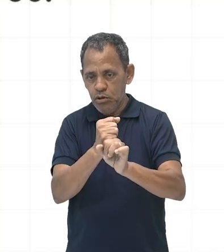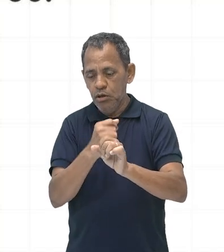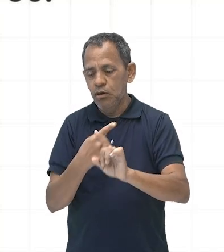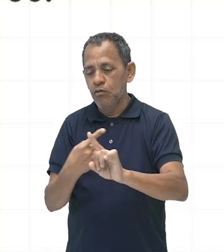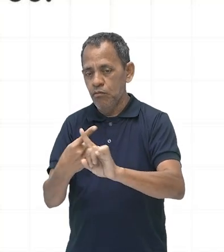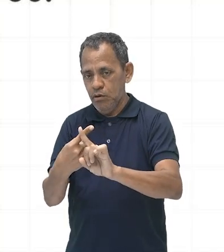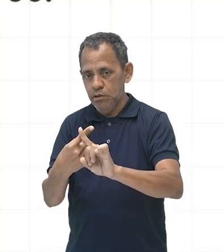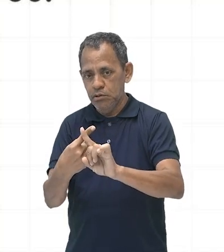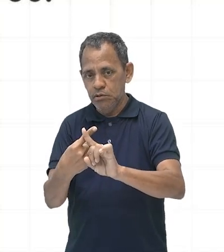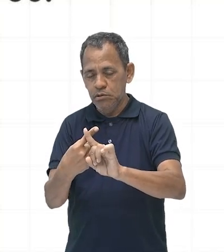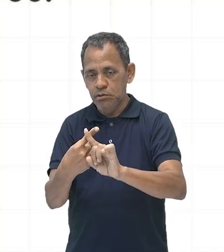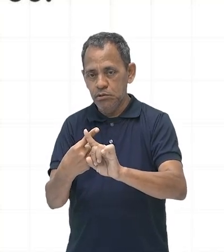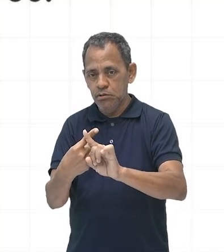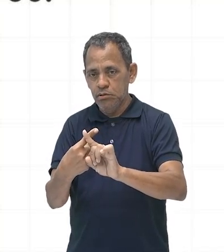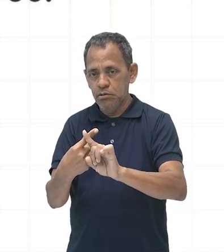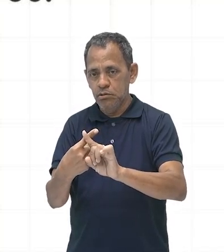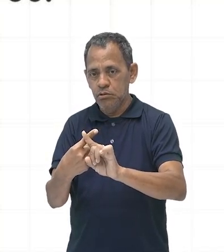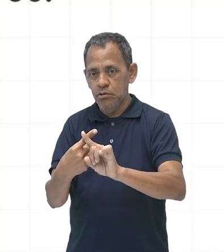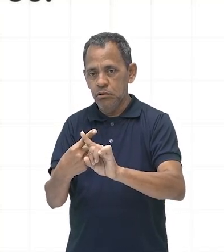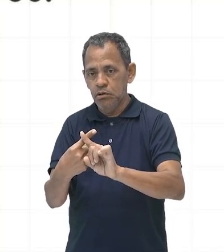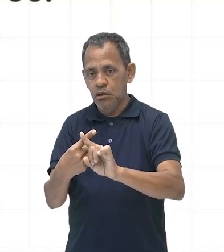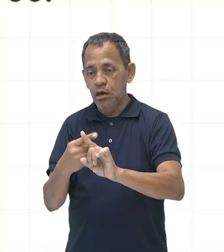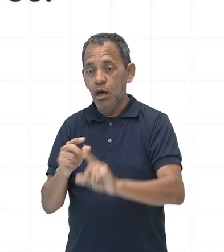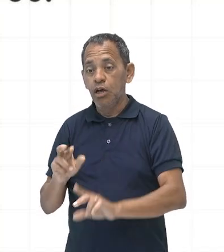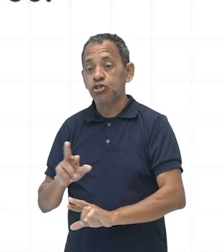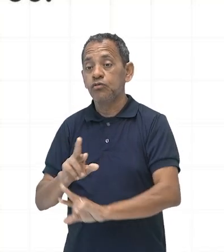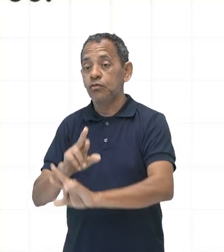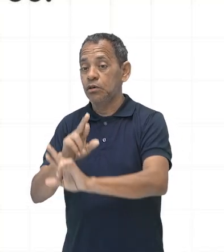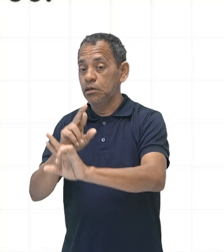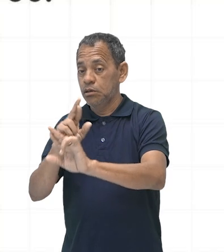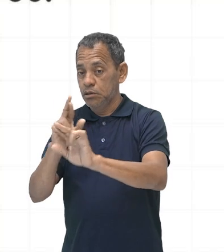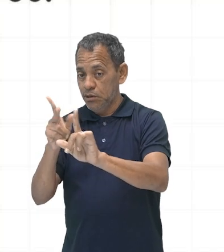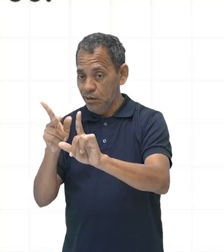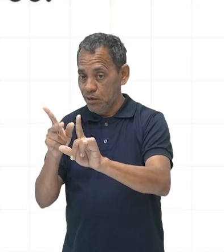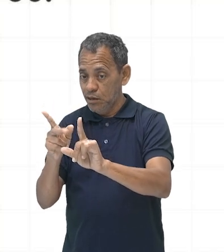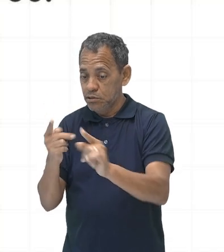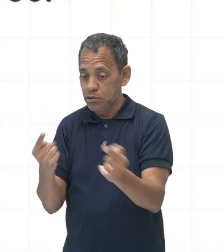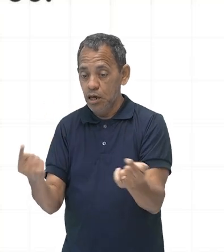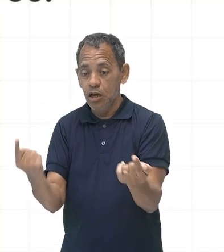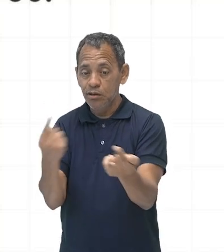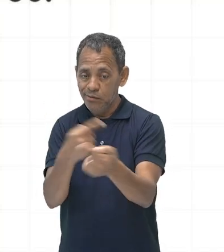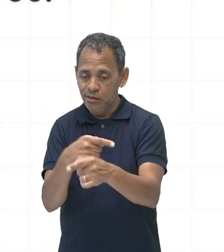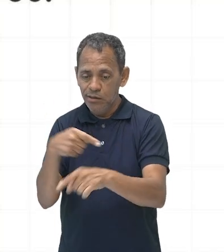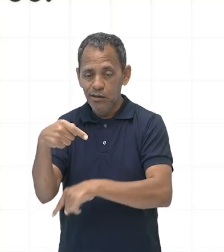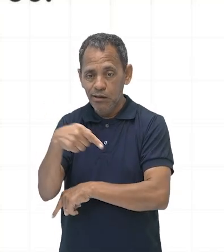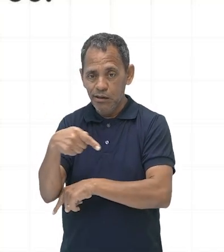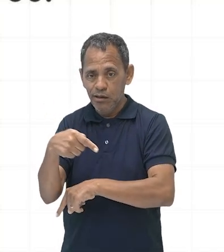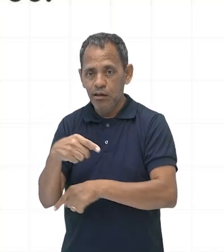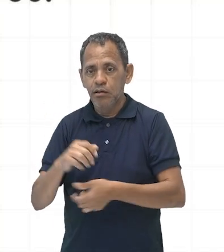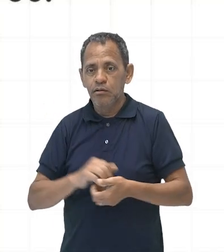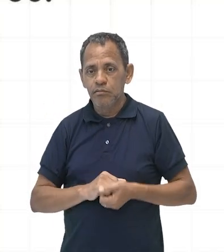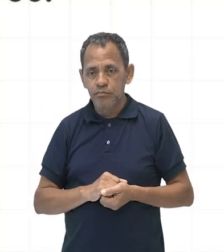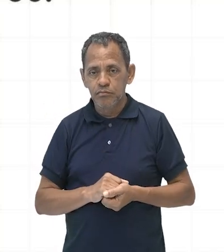vezes a diferença entre eles. É o mesmo resultado, ou seja,